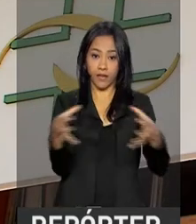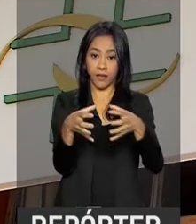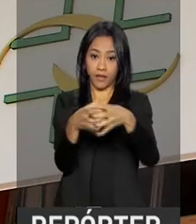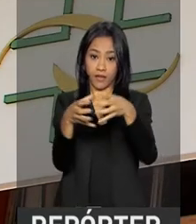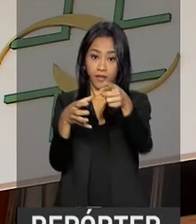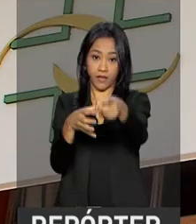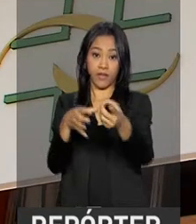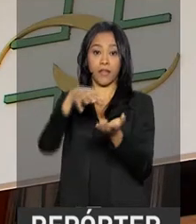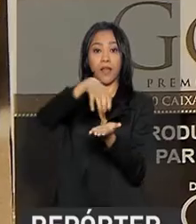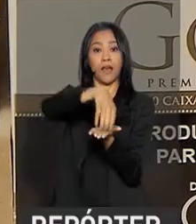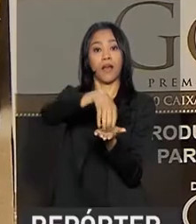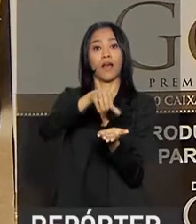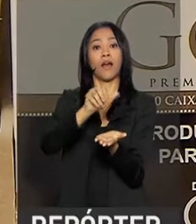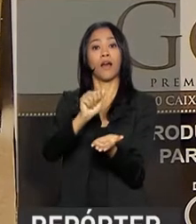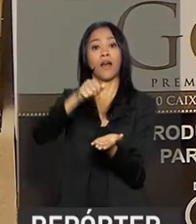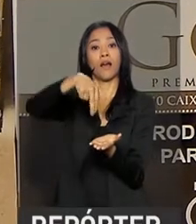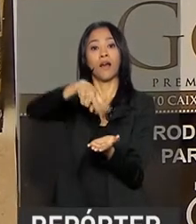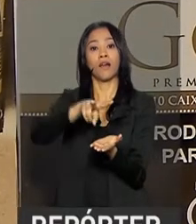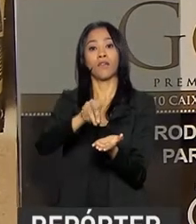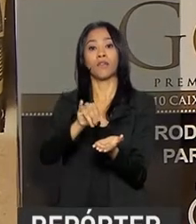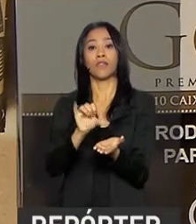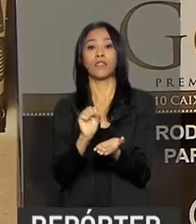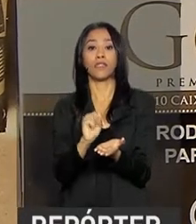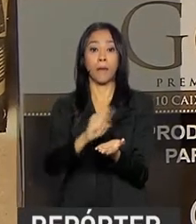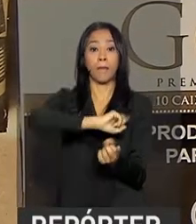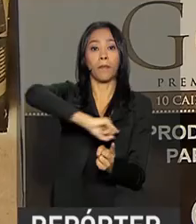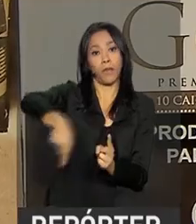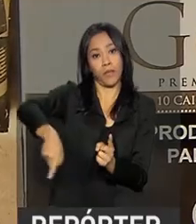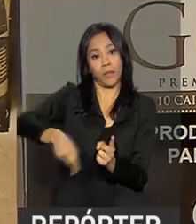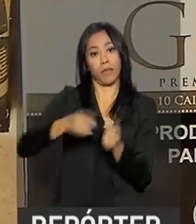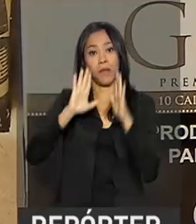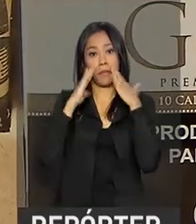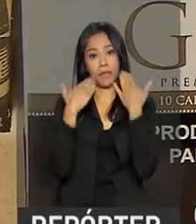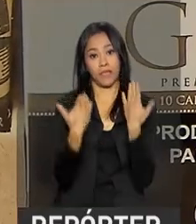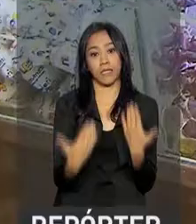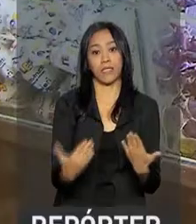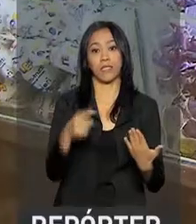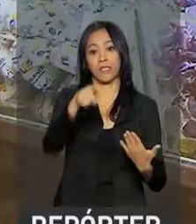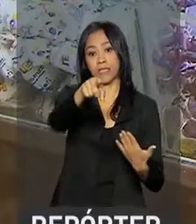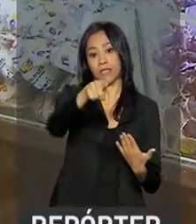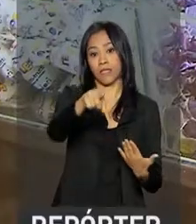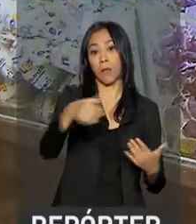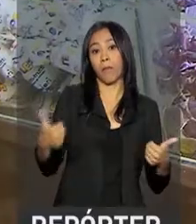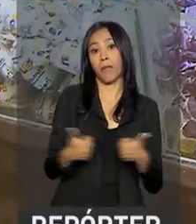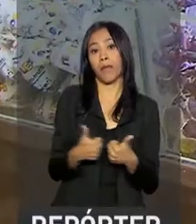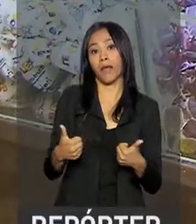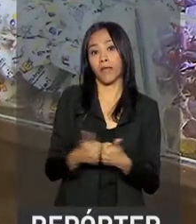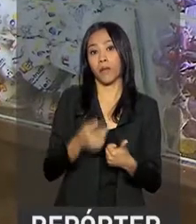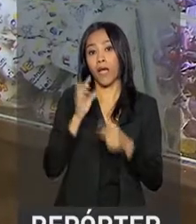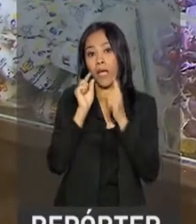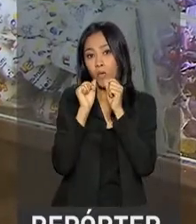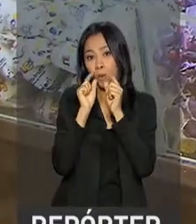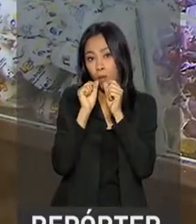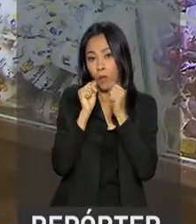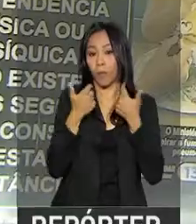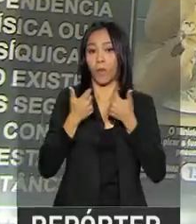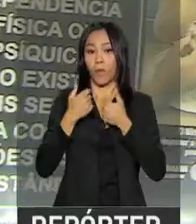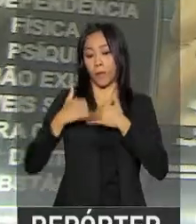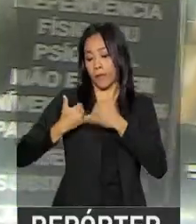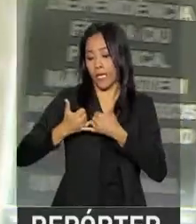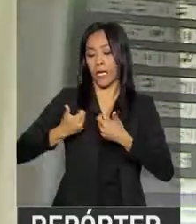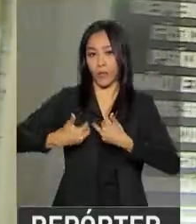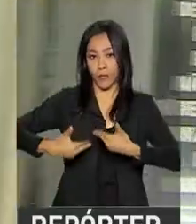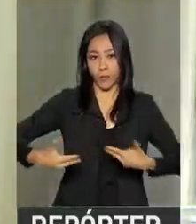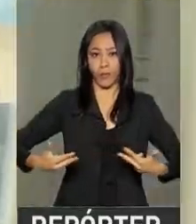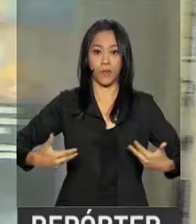anvisa proíbe a exposição de produtos derivados do tabaco próximos a doces e brinquedos